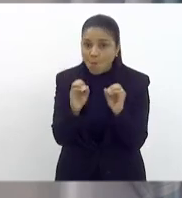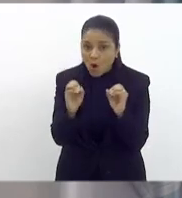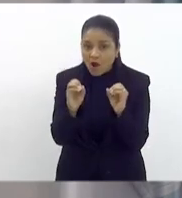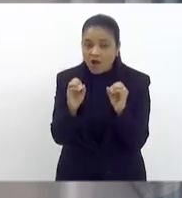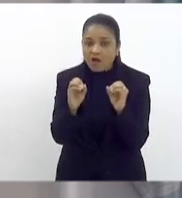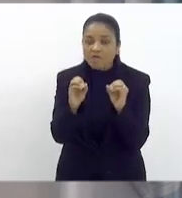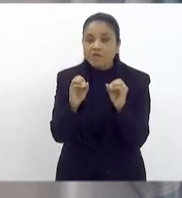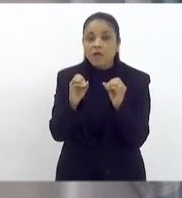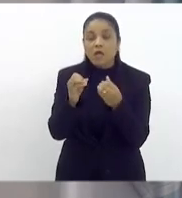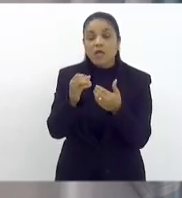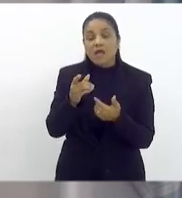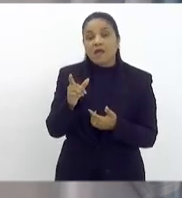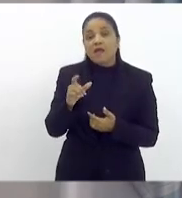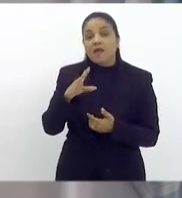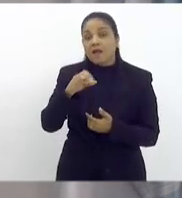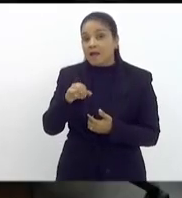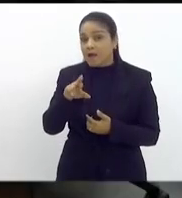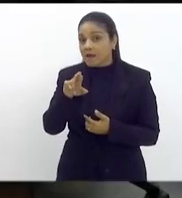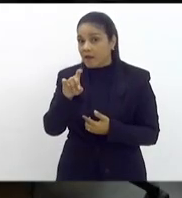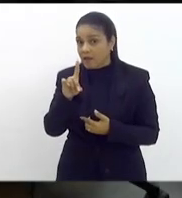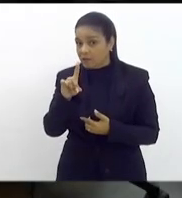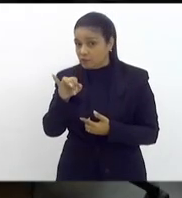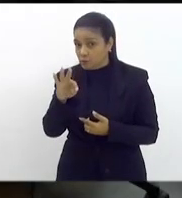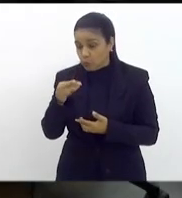como crédito retido no ECAD.